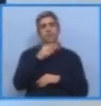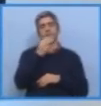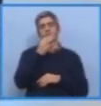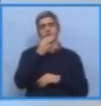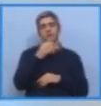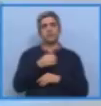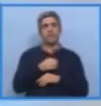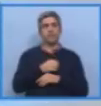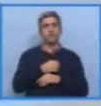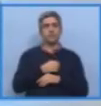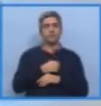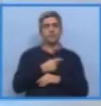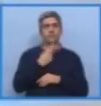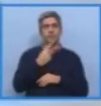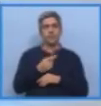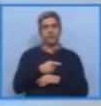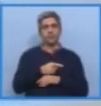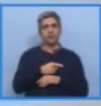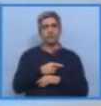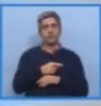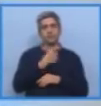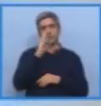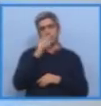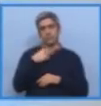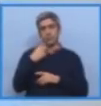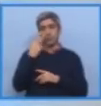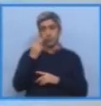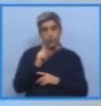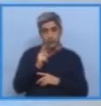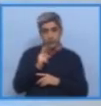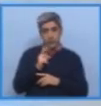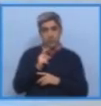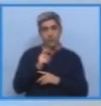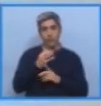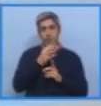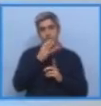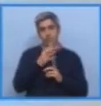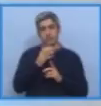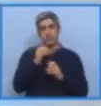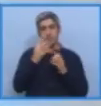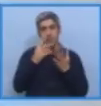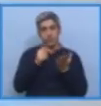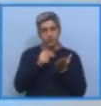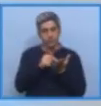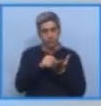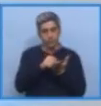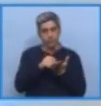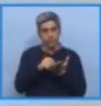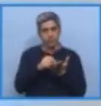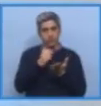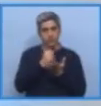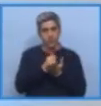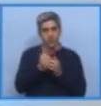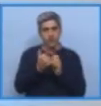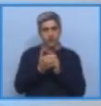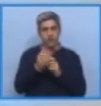fala, ele diz assim: se eu não vir nas mãos o sinal dos cravos, se não